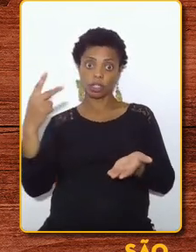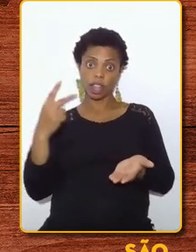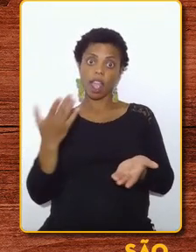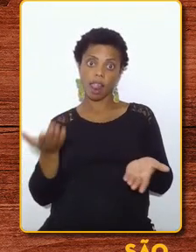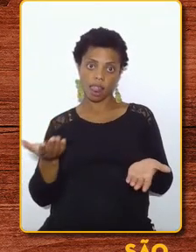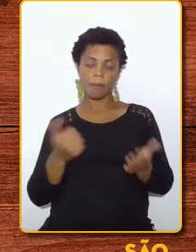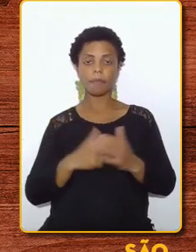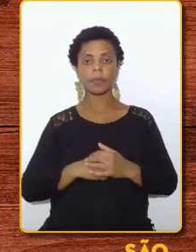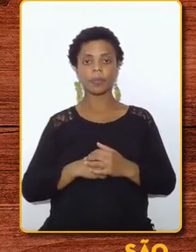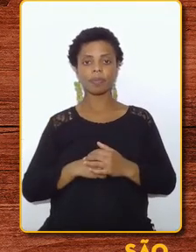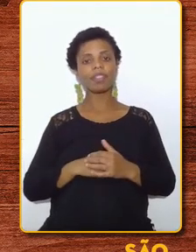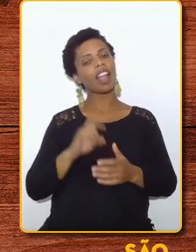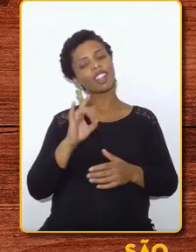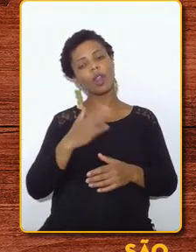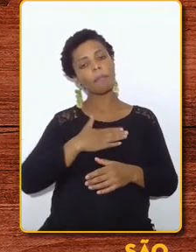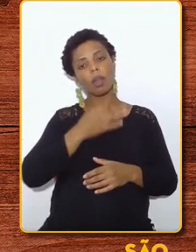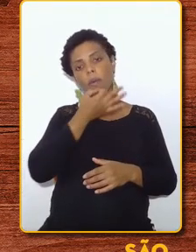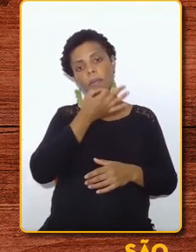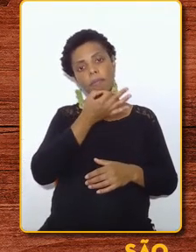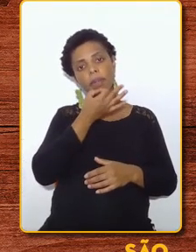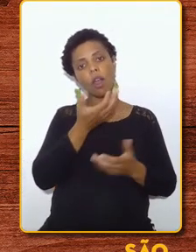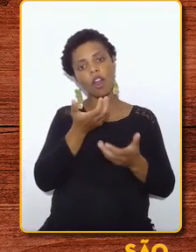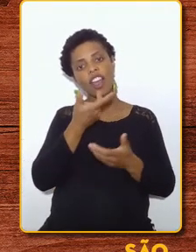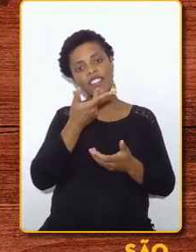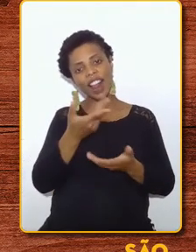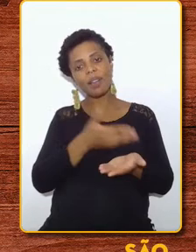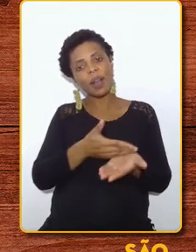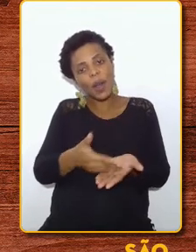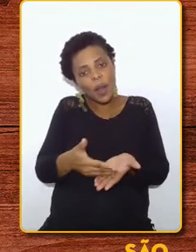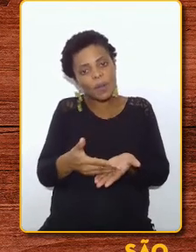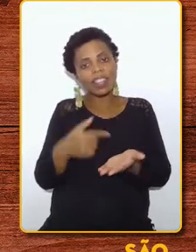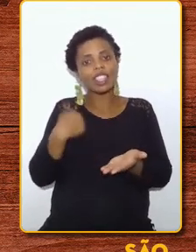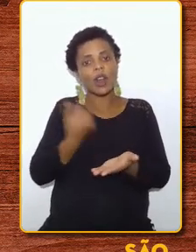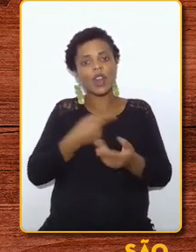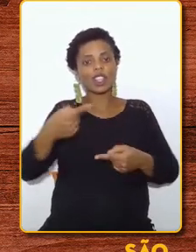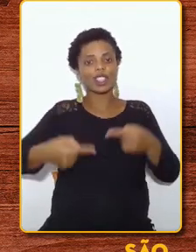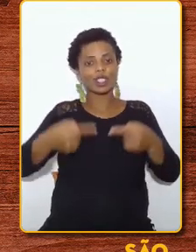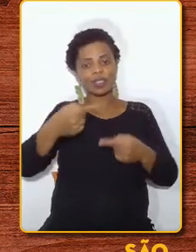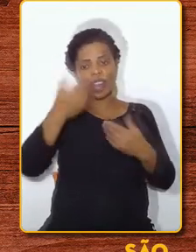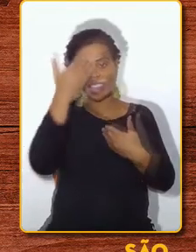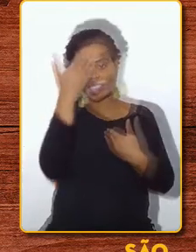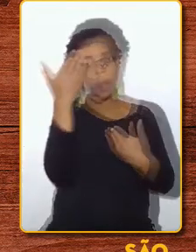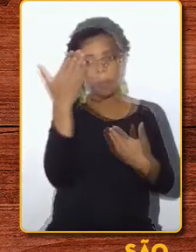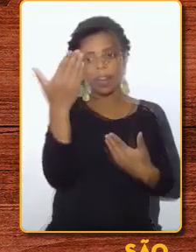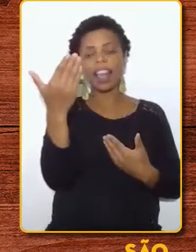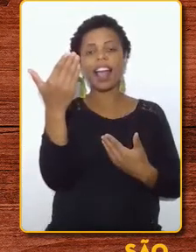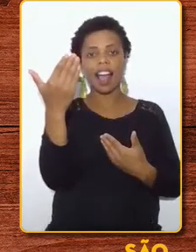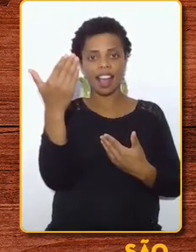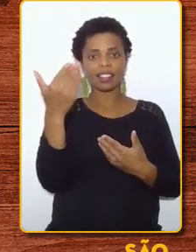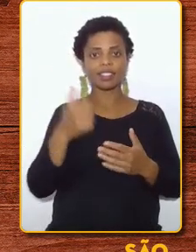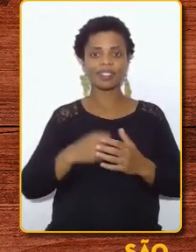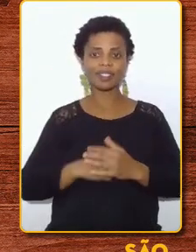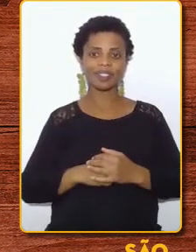Era isso que eu queria dizer para começar aí o nosso debate. Obrigado.